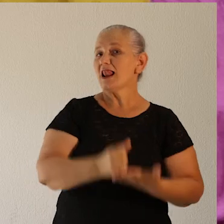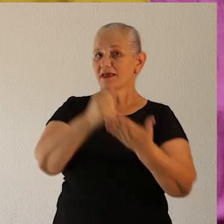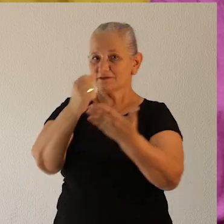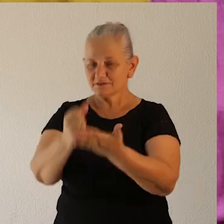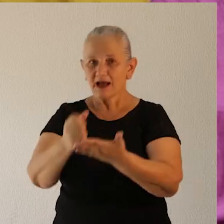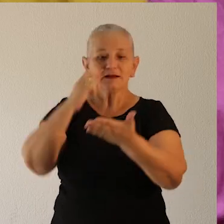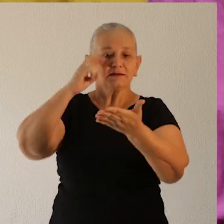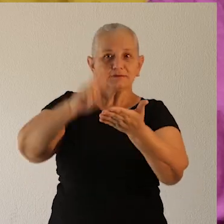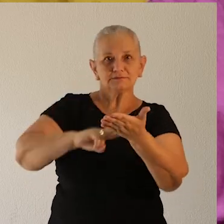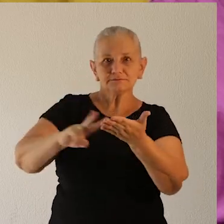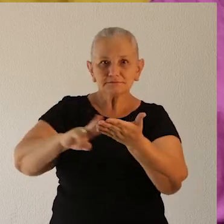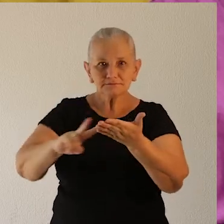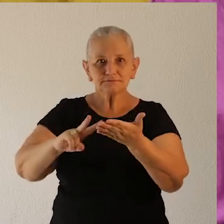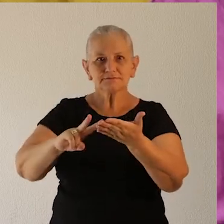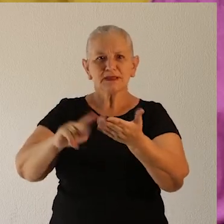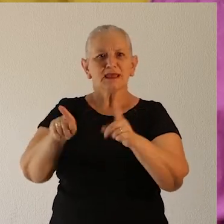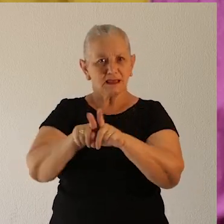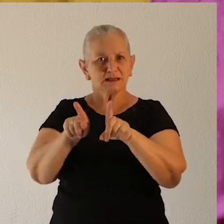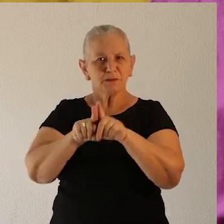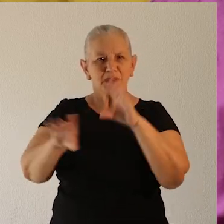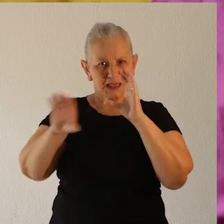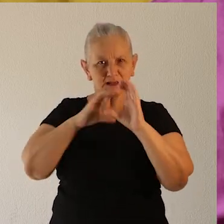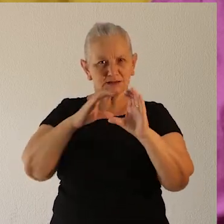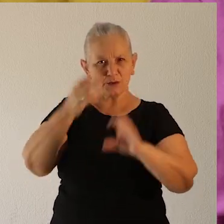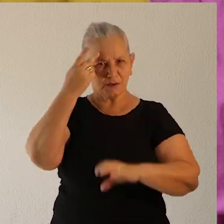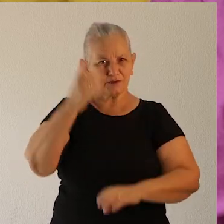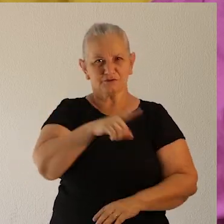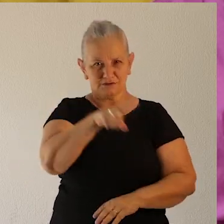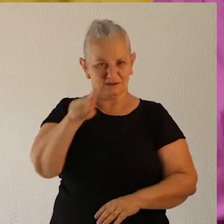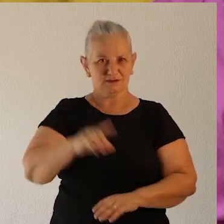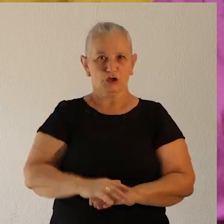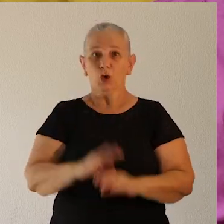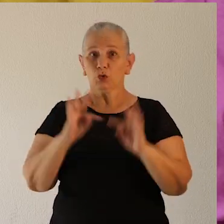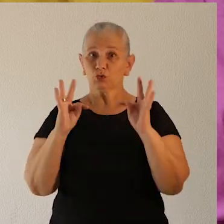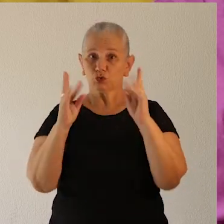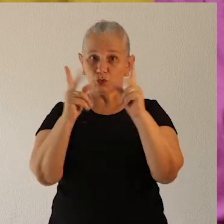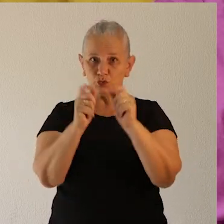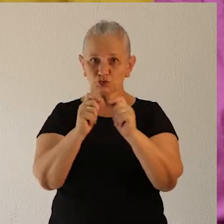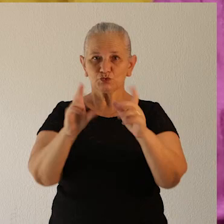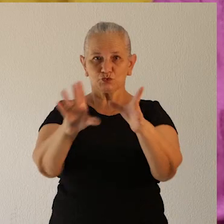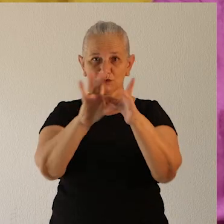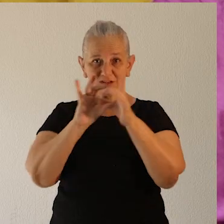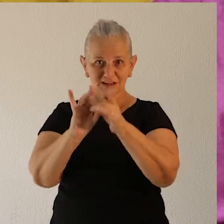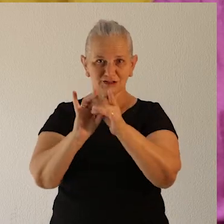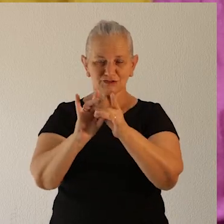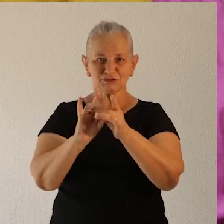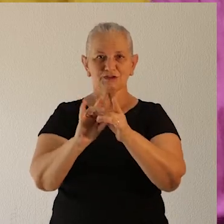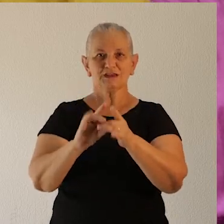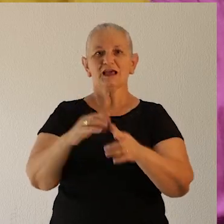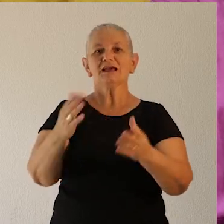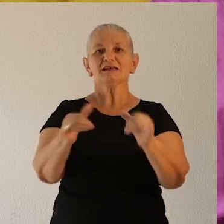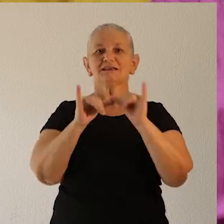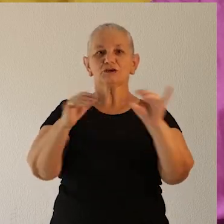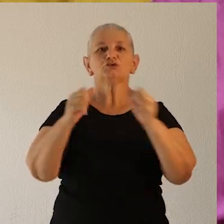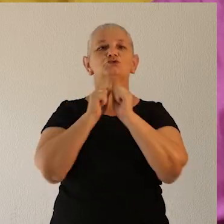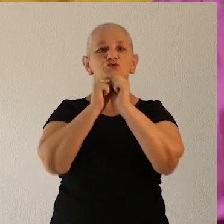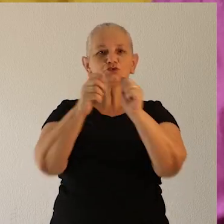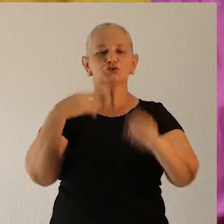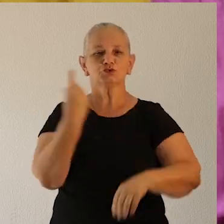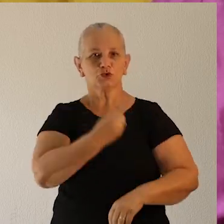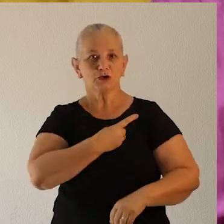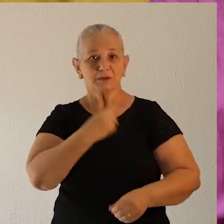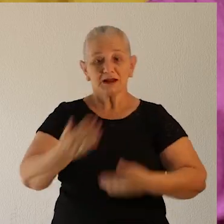diversão e boa música para vocês. Todos vocês estão convidados para cantar, para ler e para se